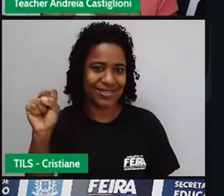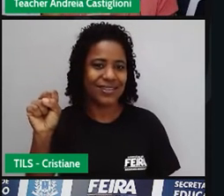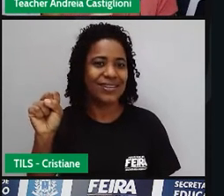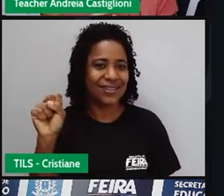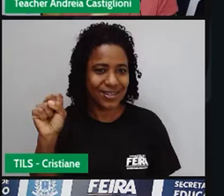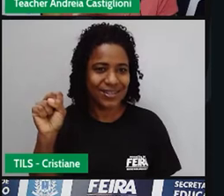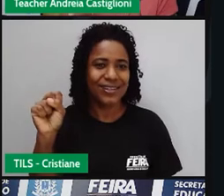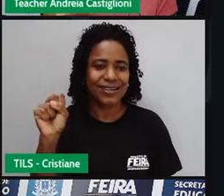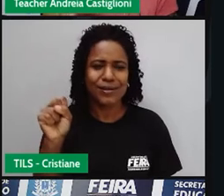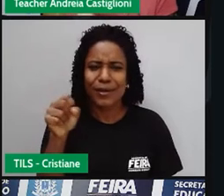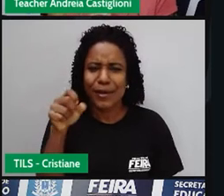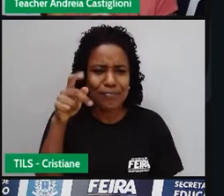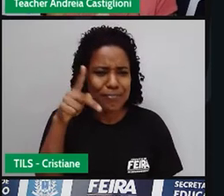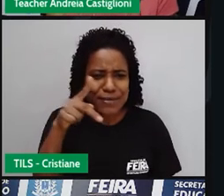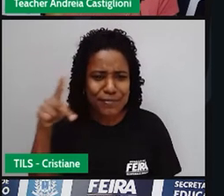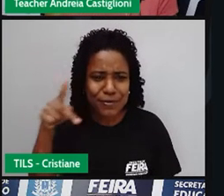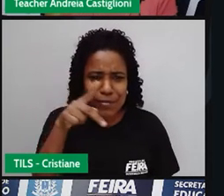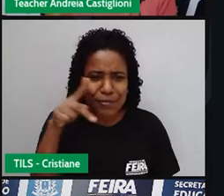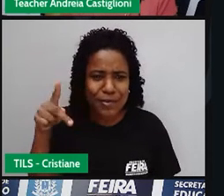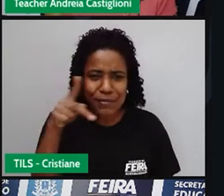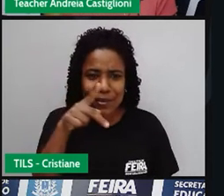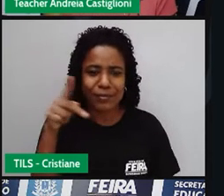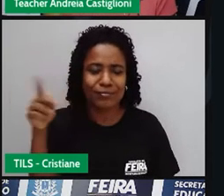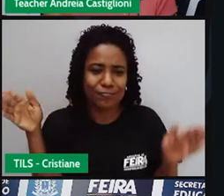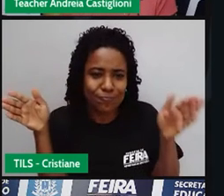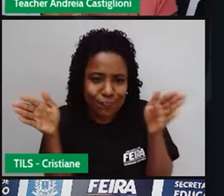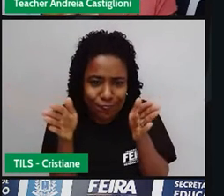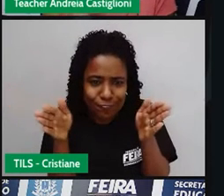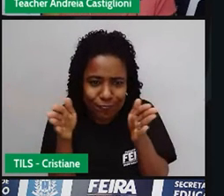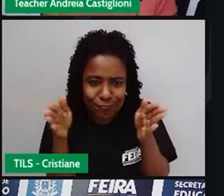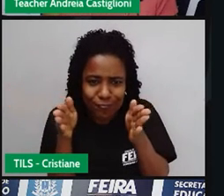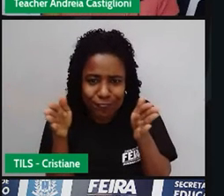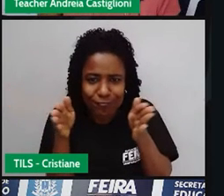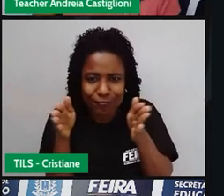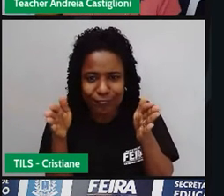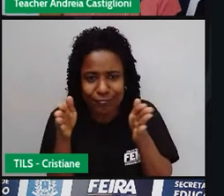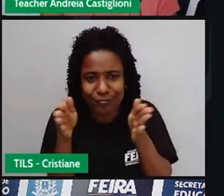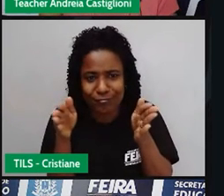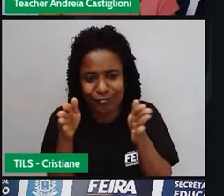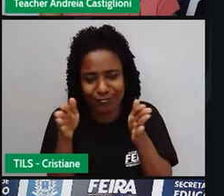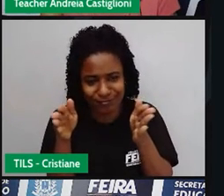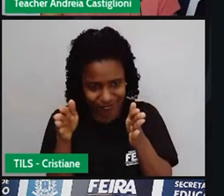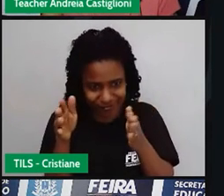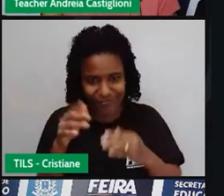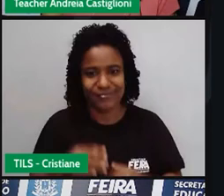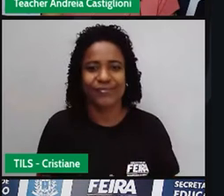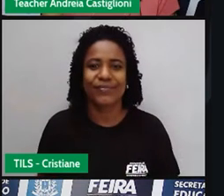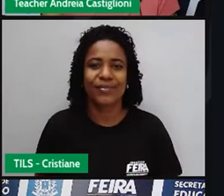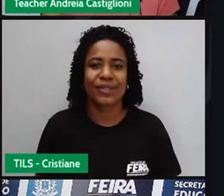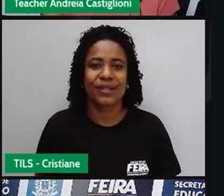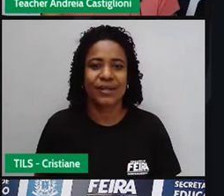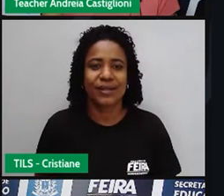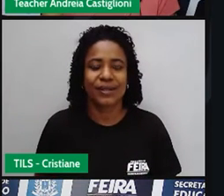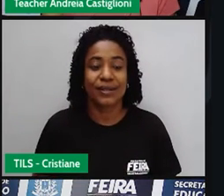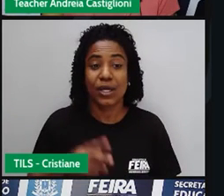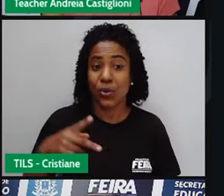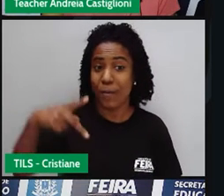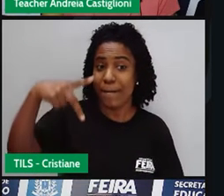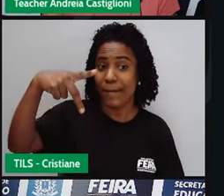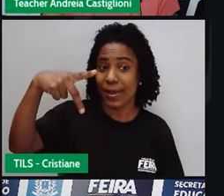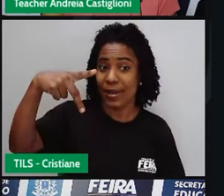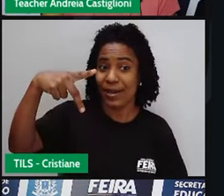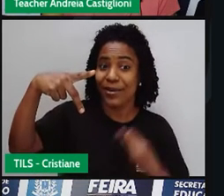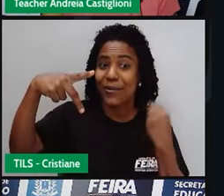que super né que é esse tapetinho ou que é bem pequeno e o pequeno tamanho